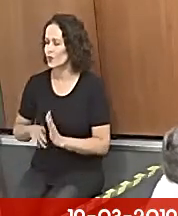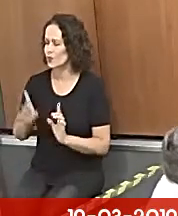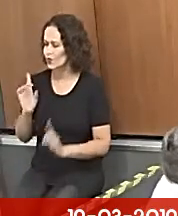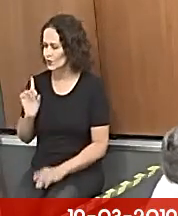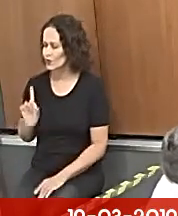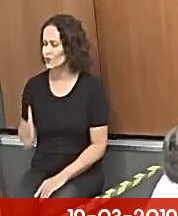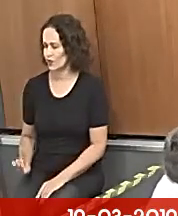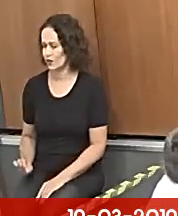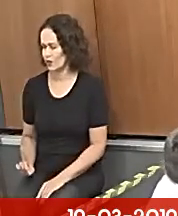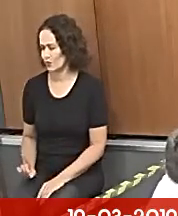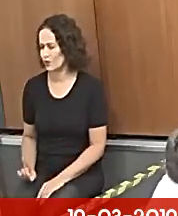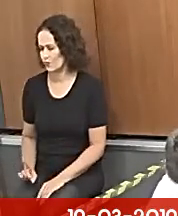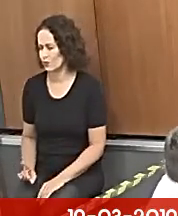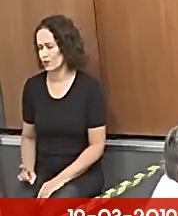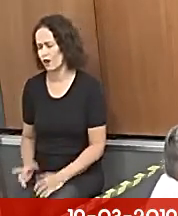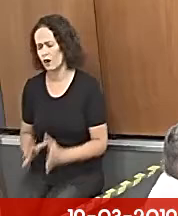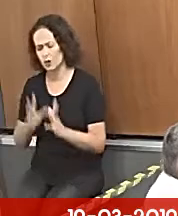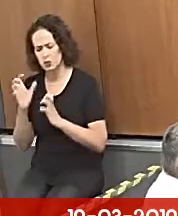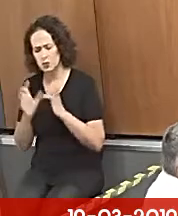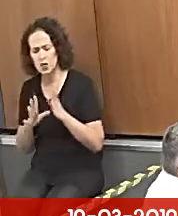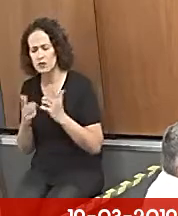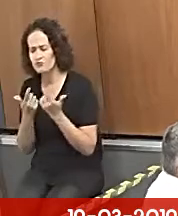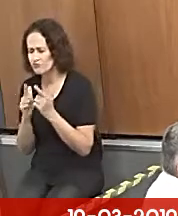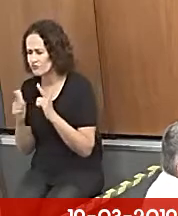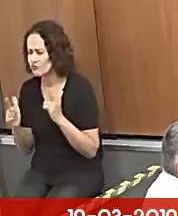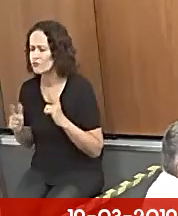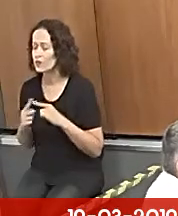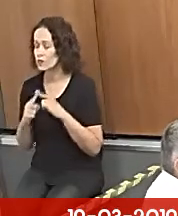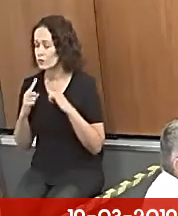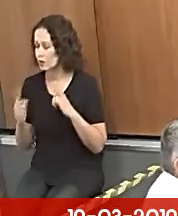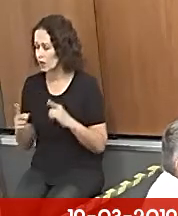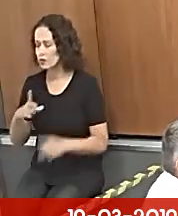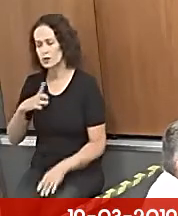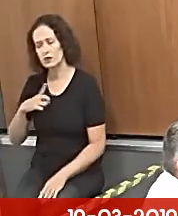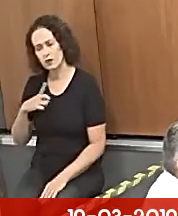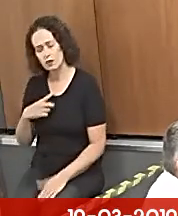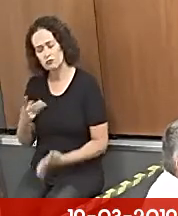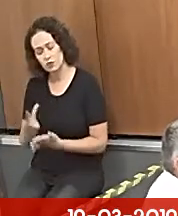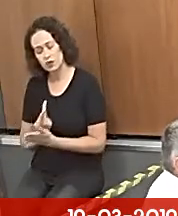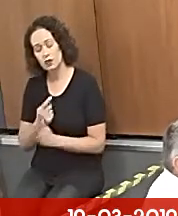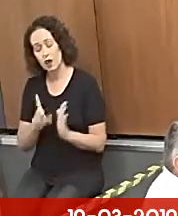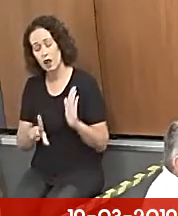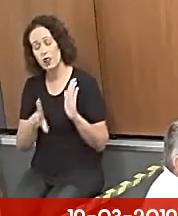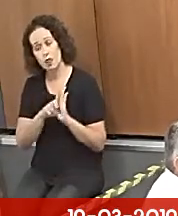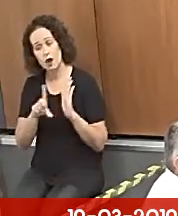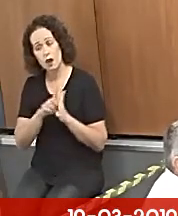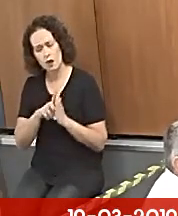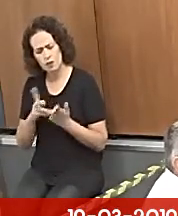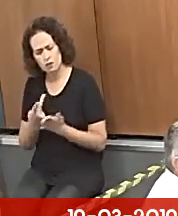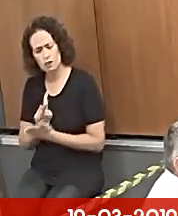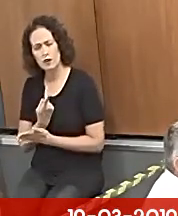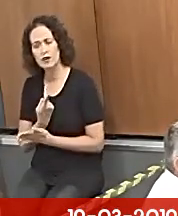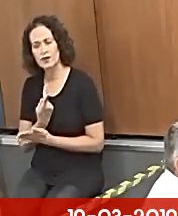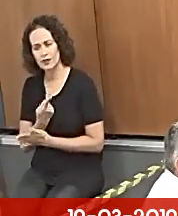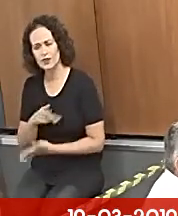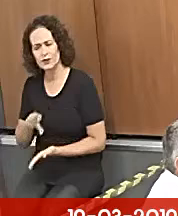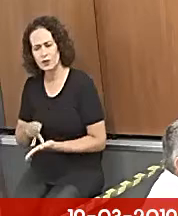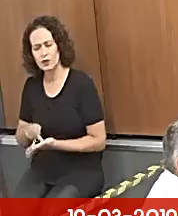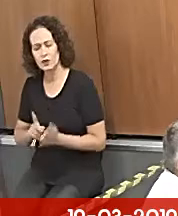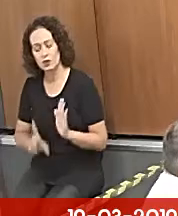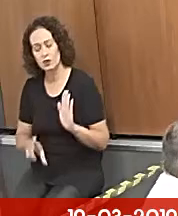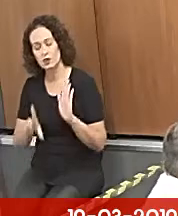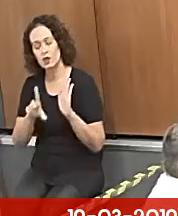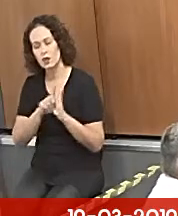plena sem conflitos em briga mas que seja cumprido o que está na lei né lei brasileira de inclusão